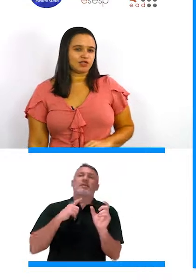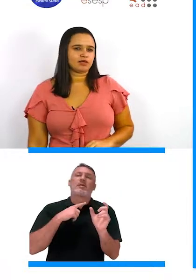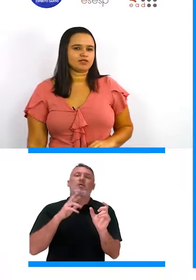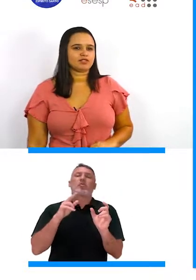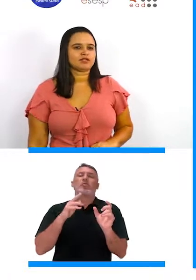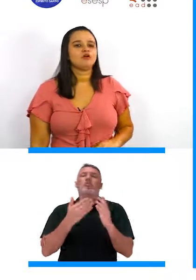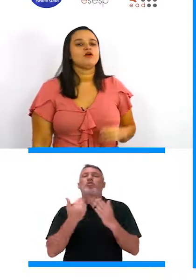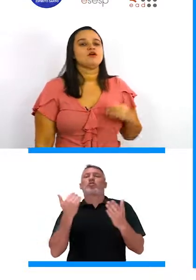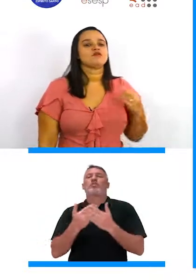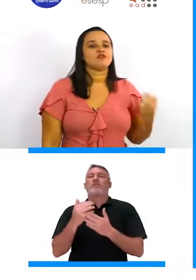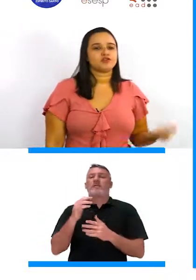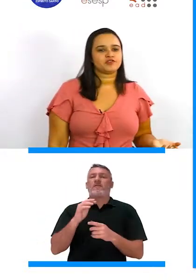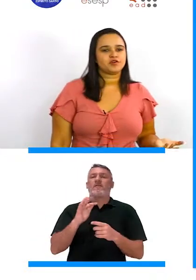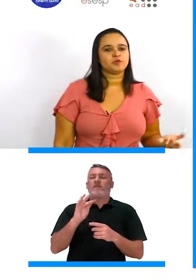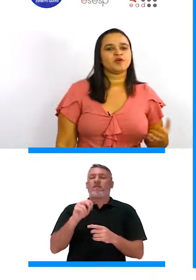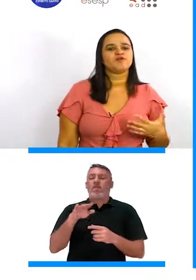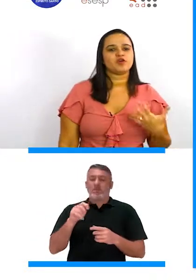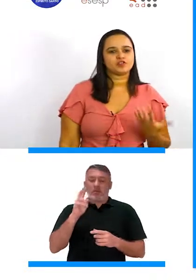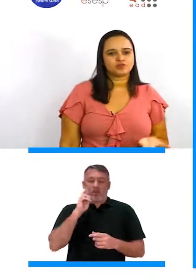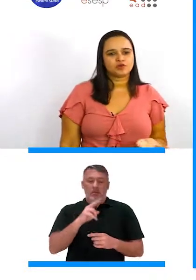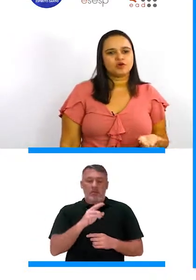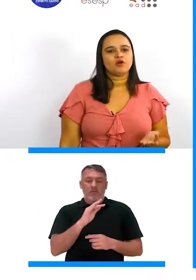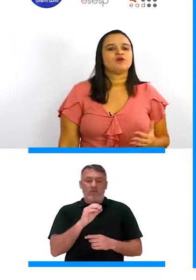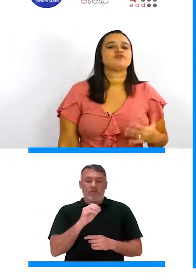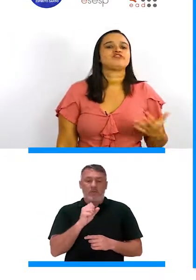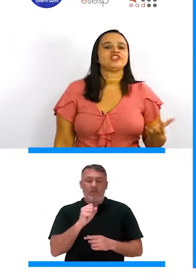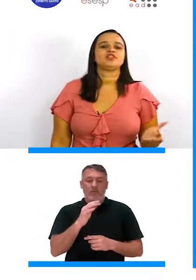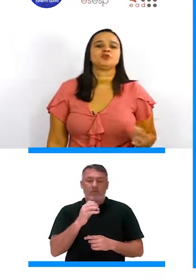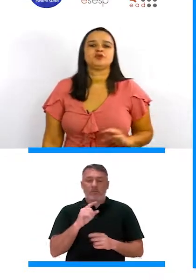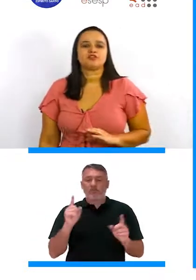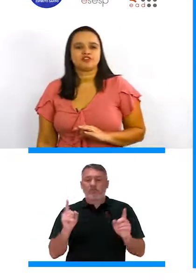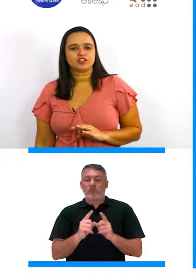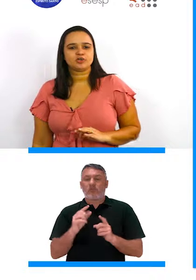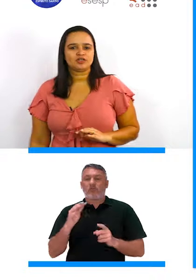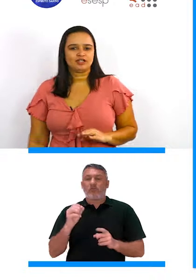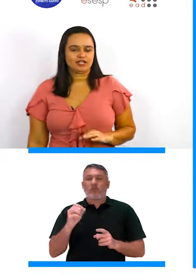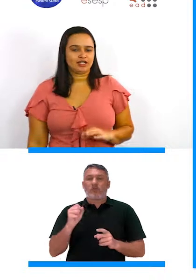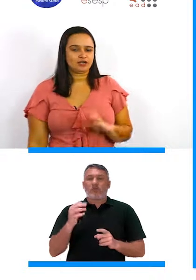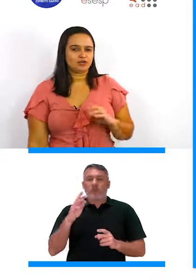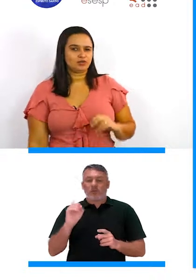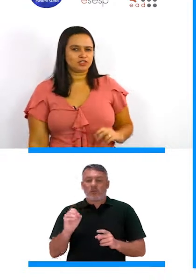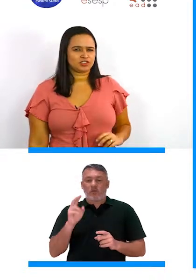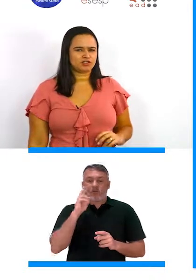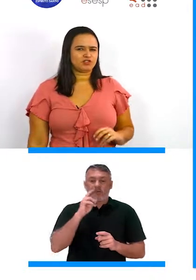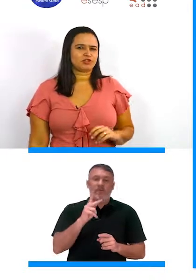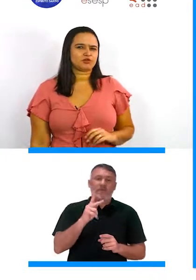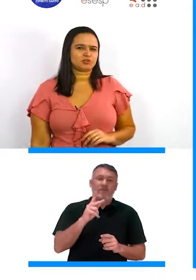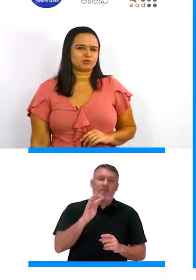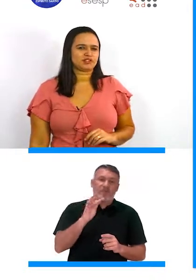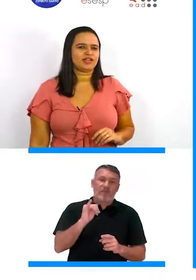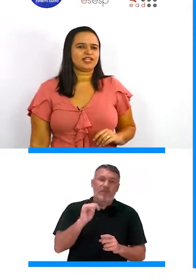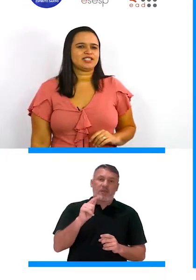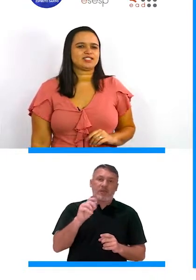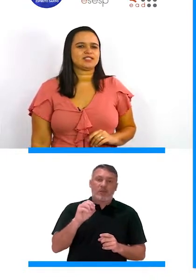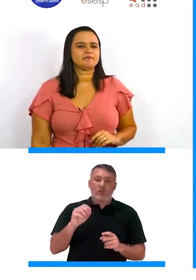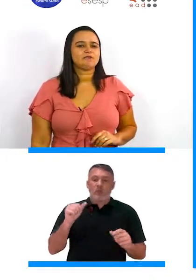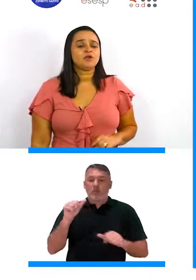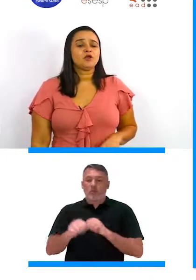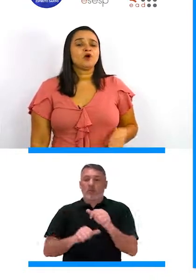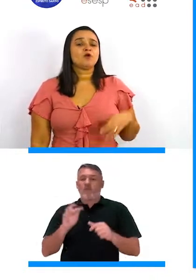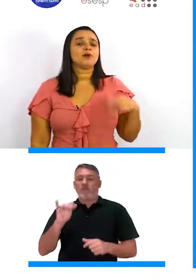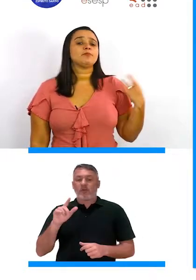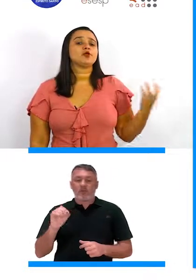alguns fonemas. Então, fósforo por fósforo ou fígado por figo, né? Comum da gente ouvir algumas pessoas falarem